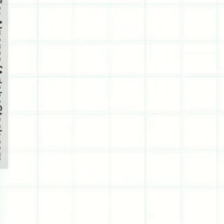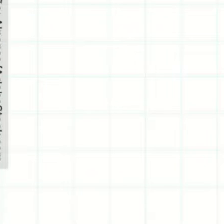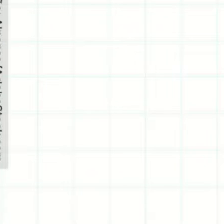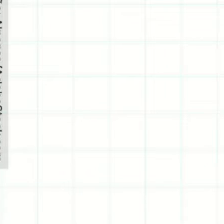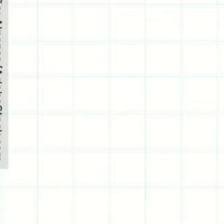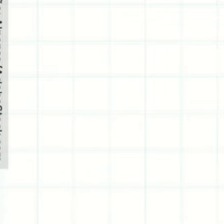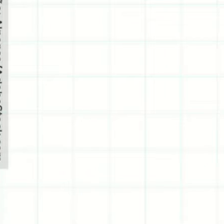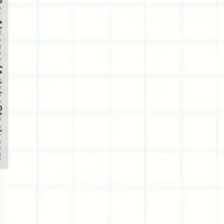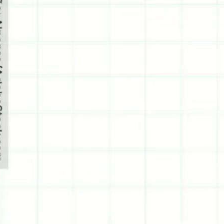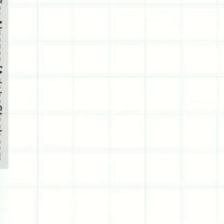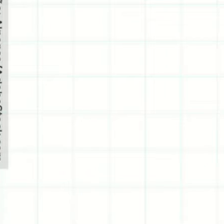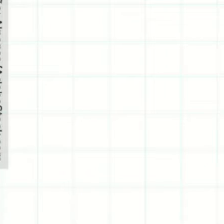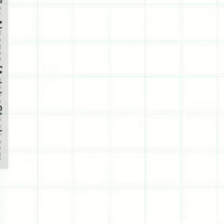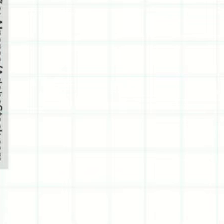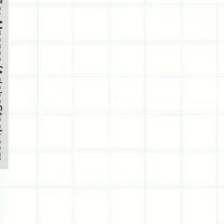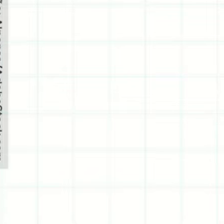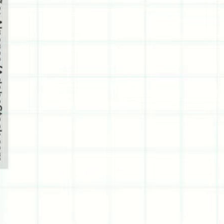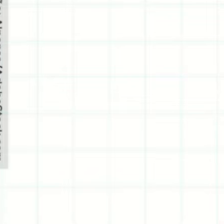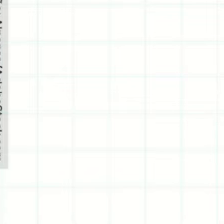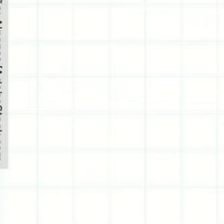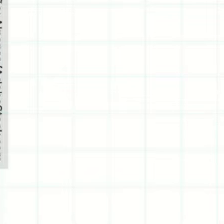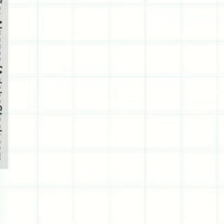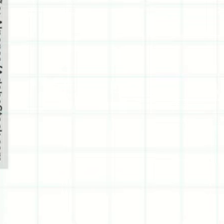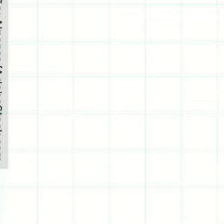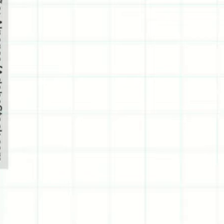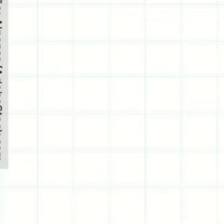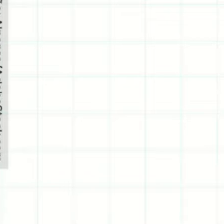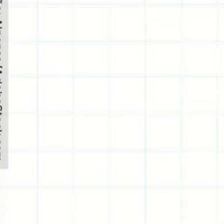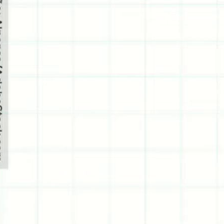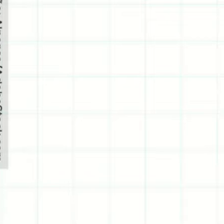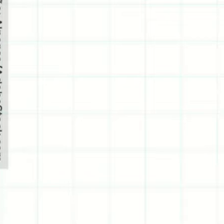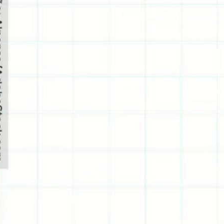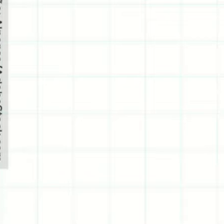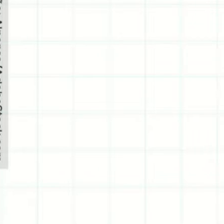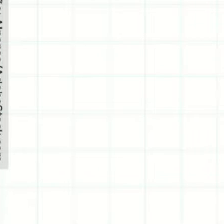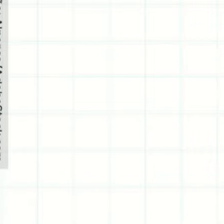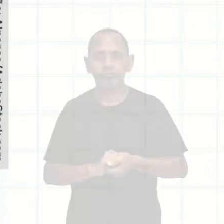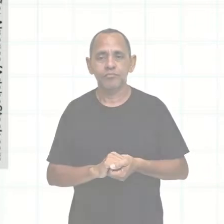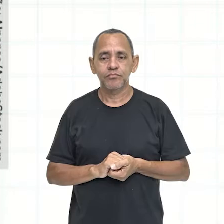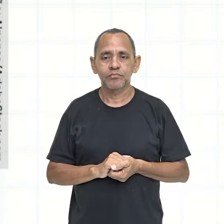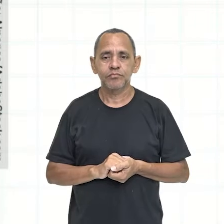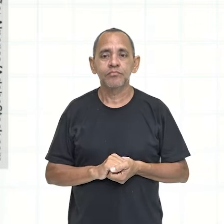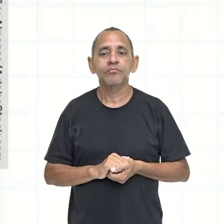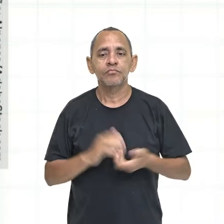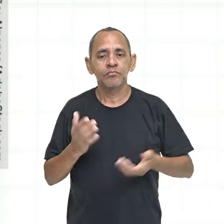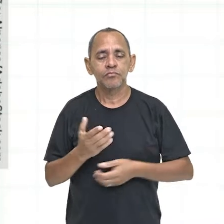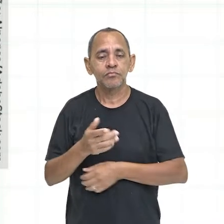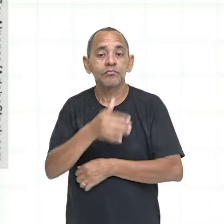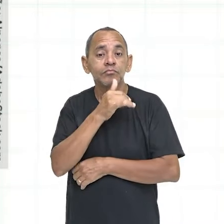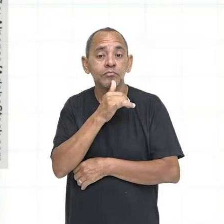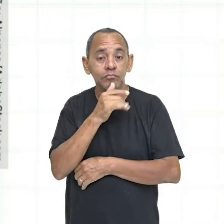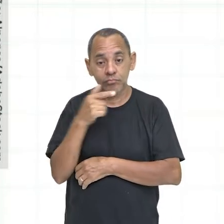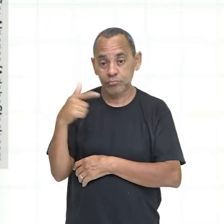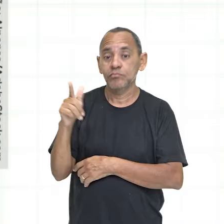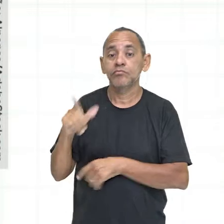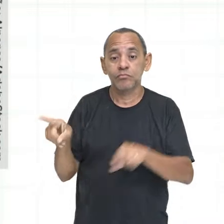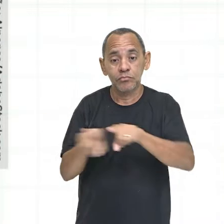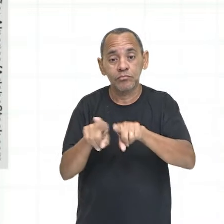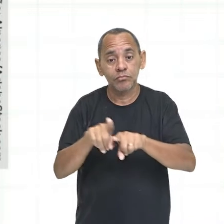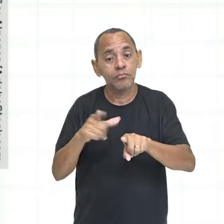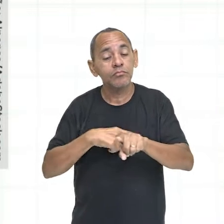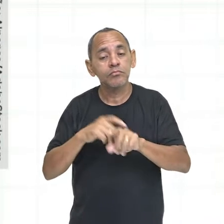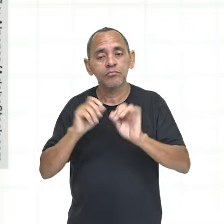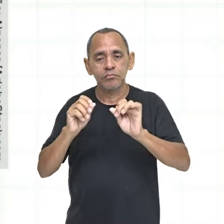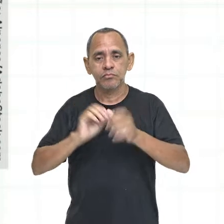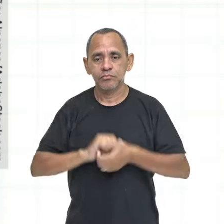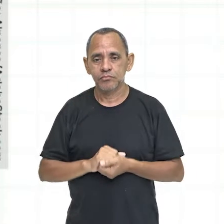aqui o not recebendo, então, o not está sendo acrescido ao verbo